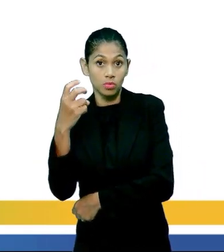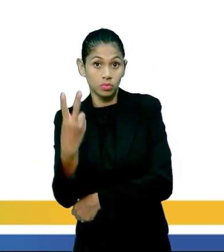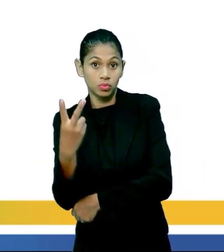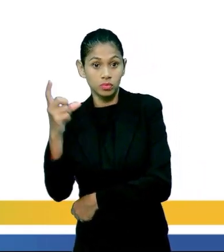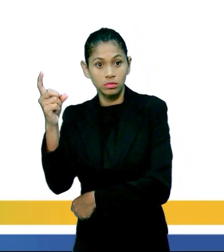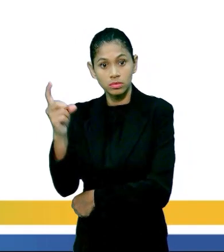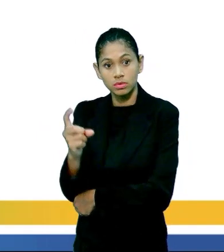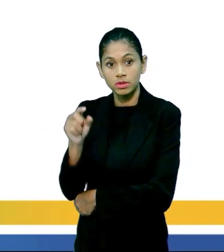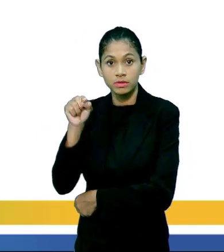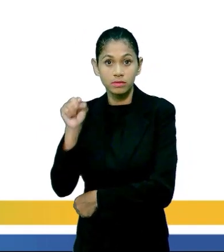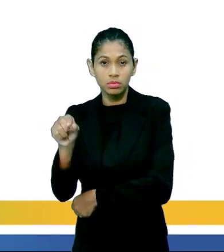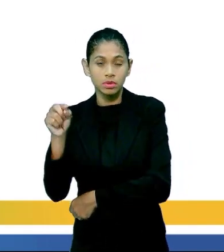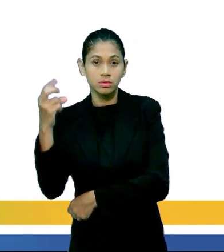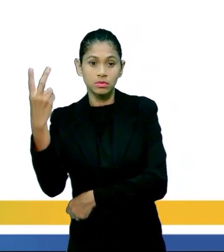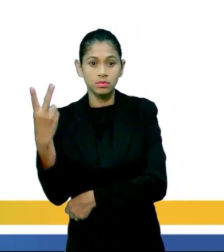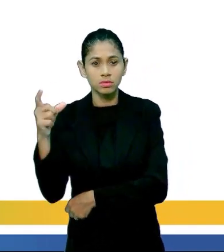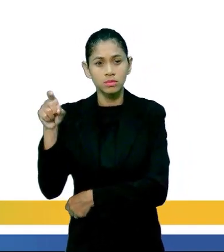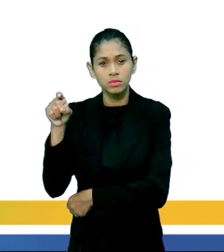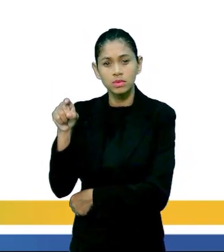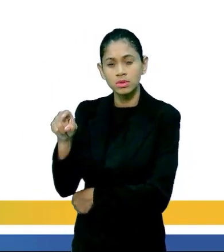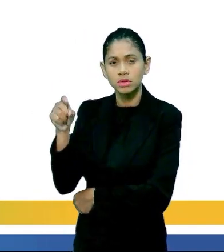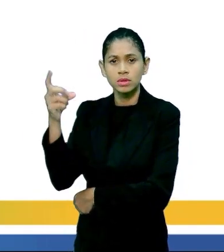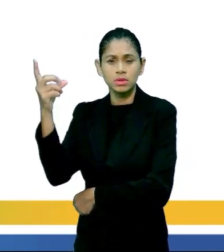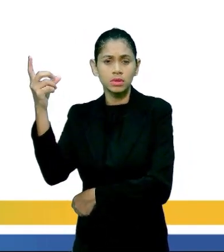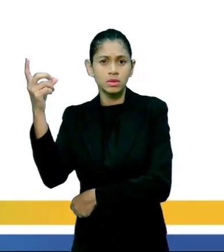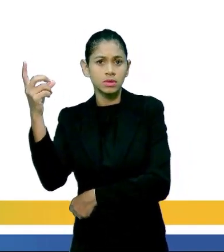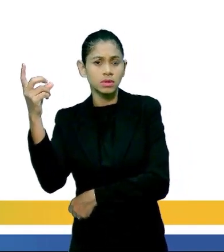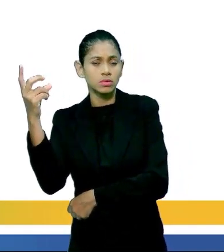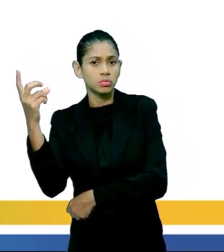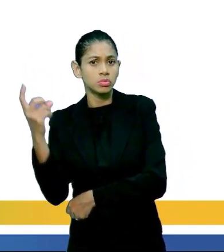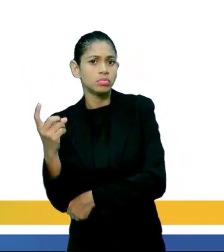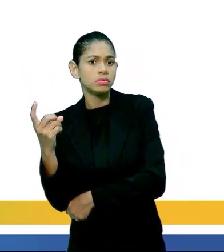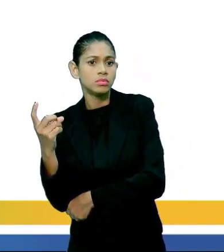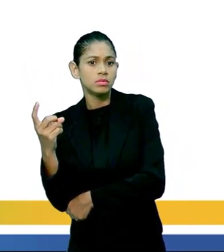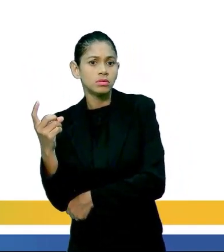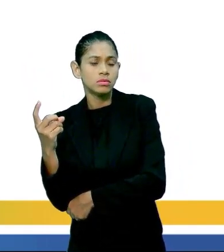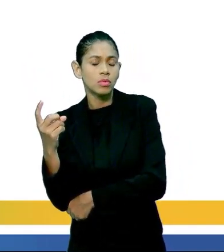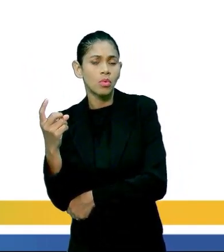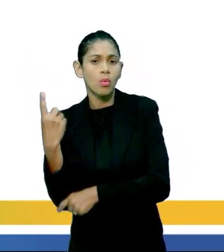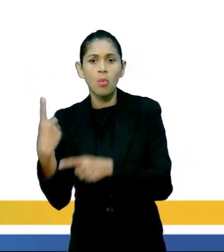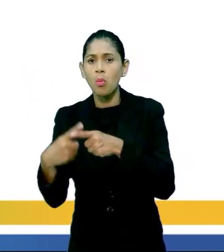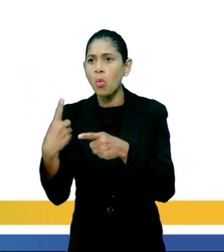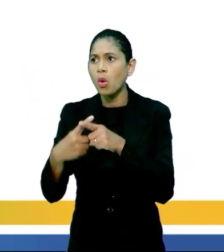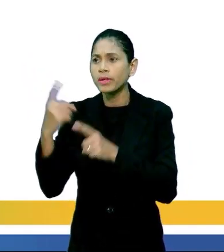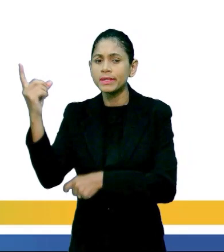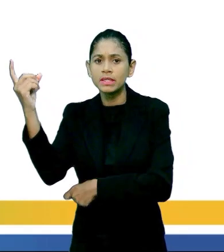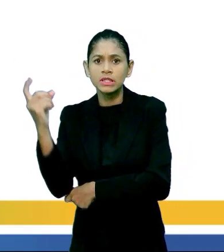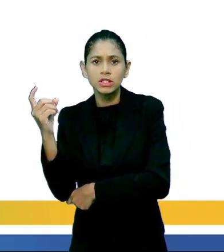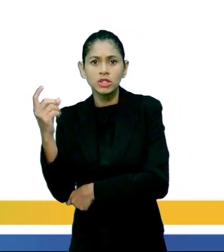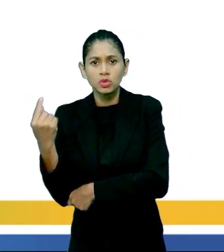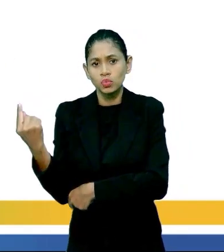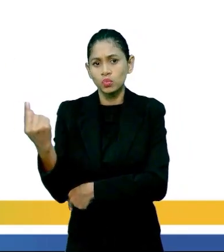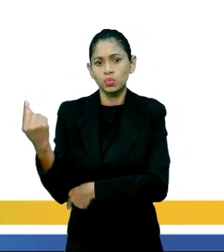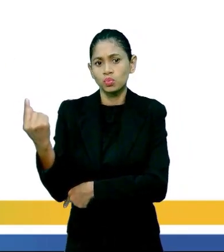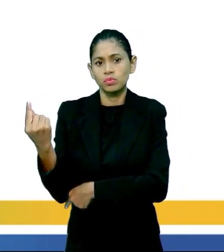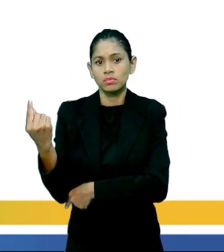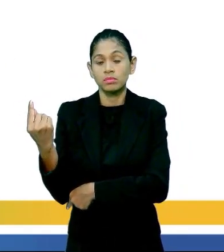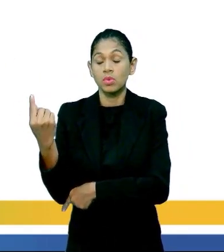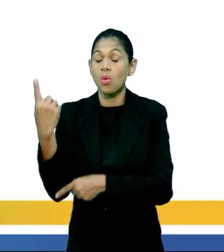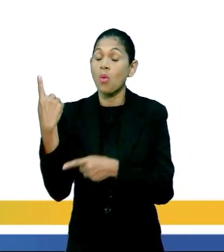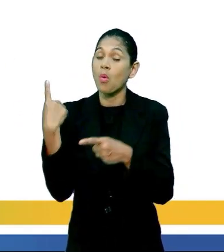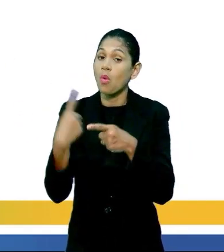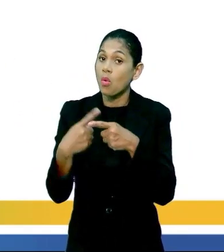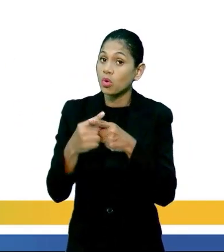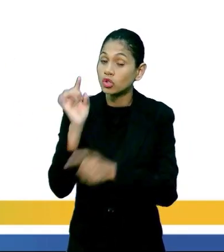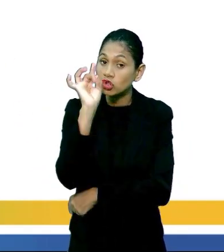vezes x. Por que é só vezes x na última multiplicação? Porque só metade do